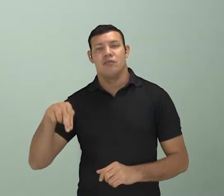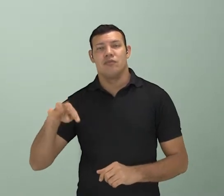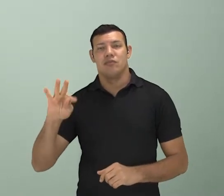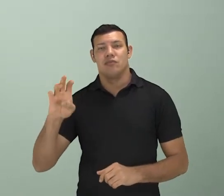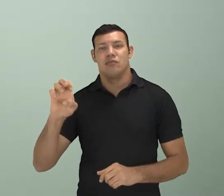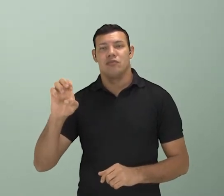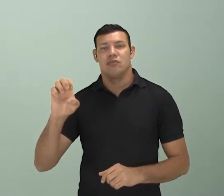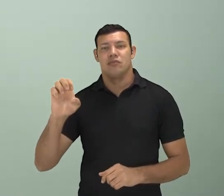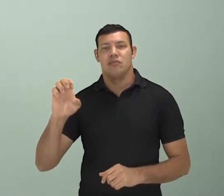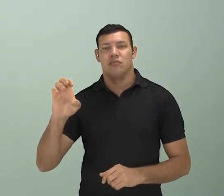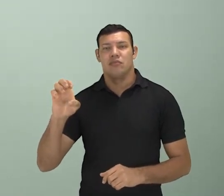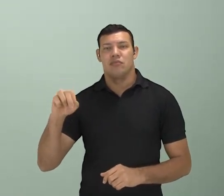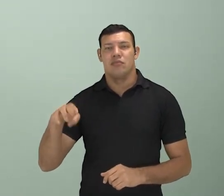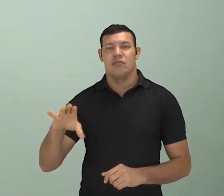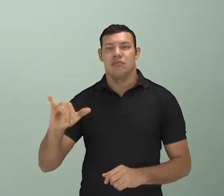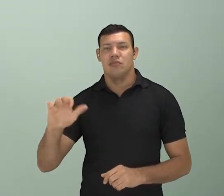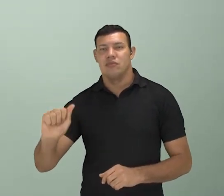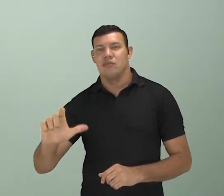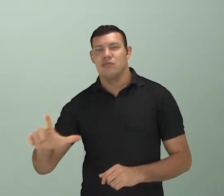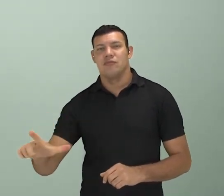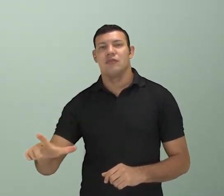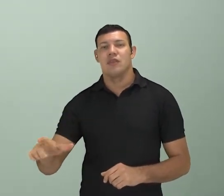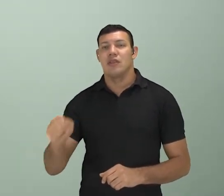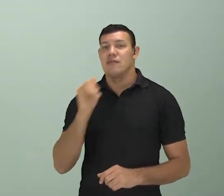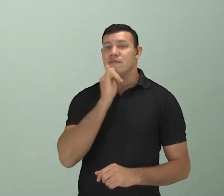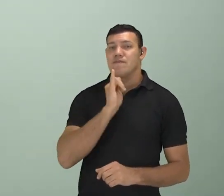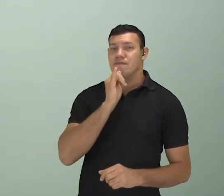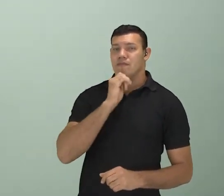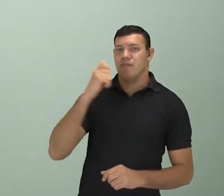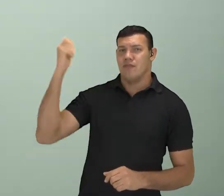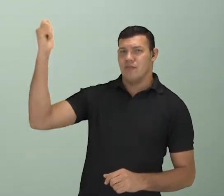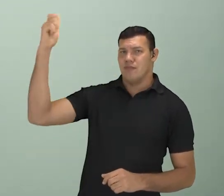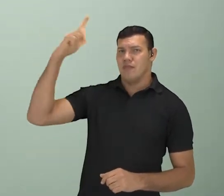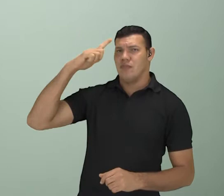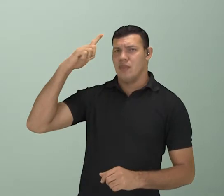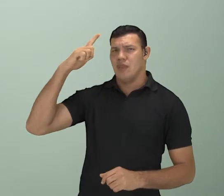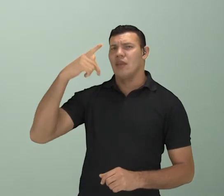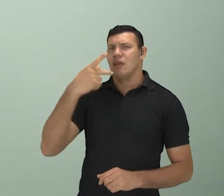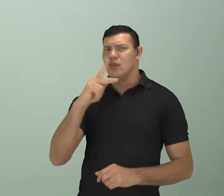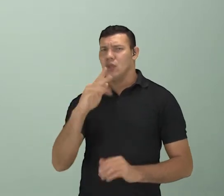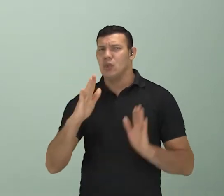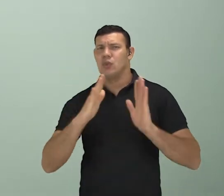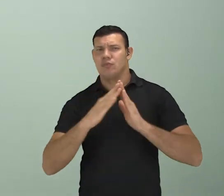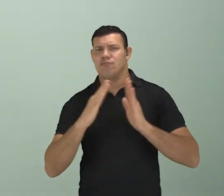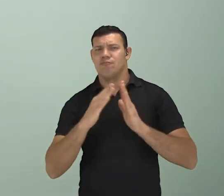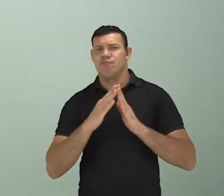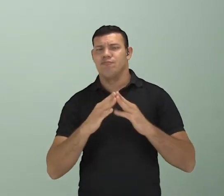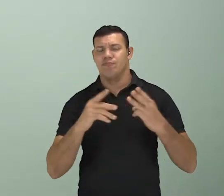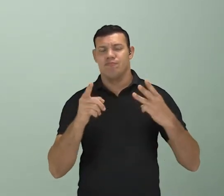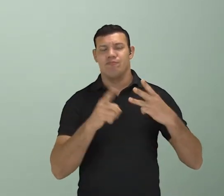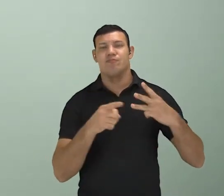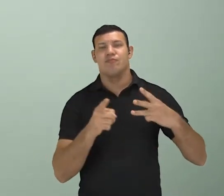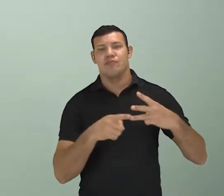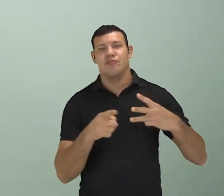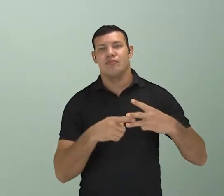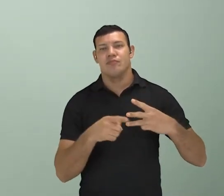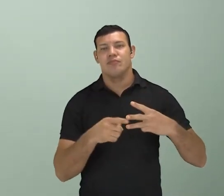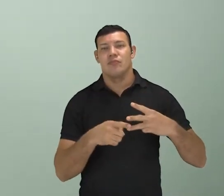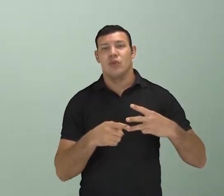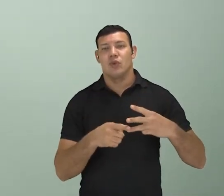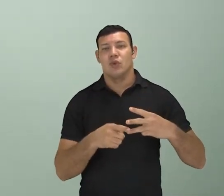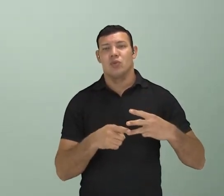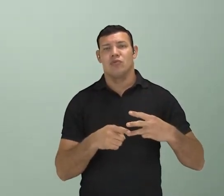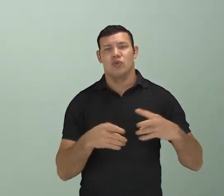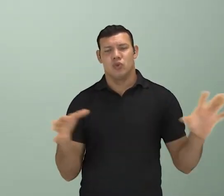É o caso das lâmpadas que nós temos nas nossas residências. E um terceiro tipo de associação é a associação